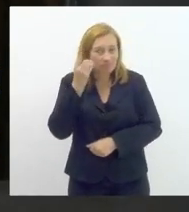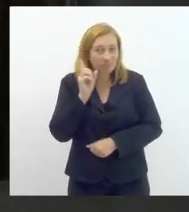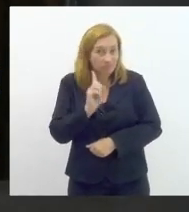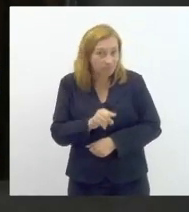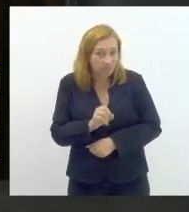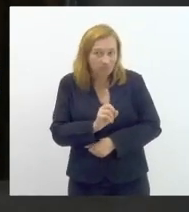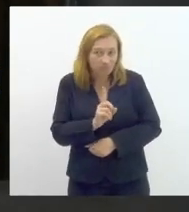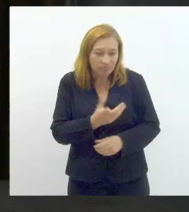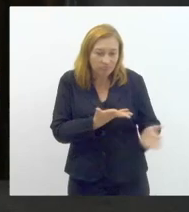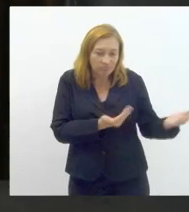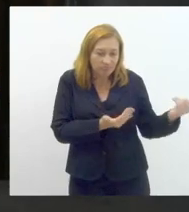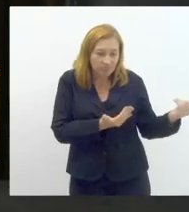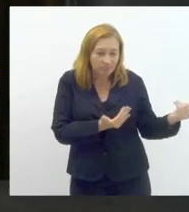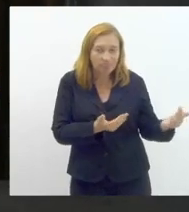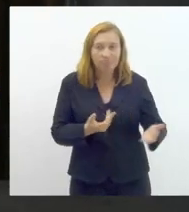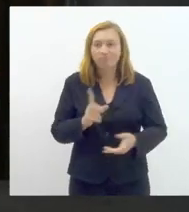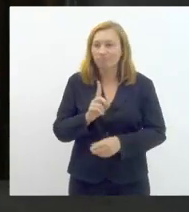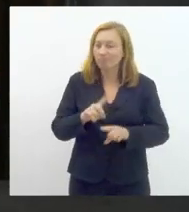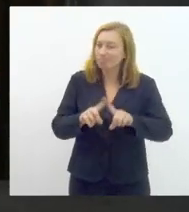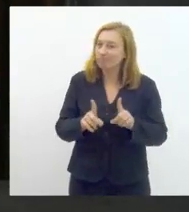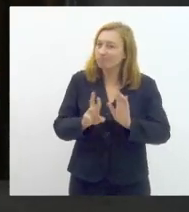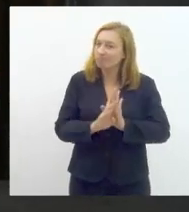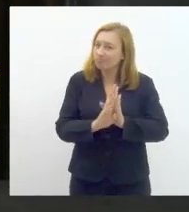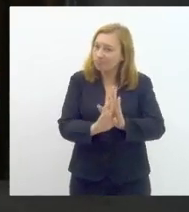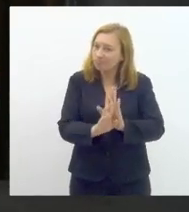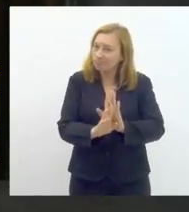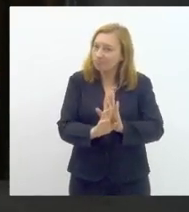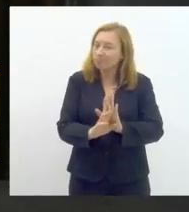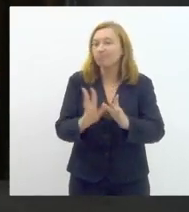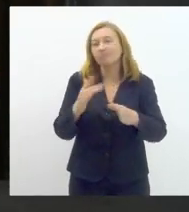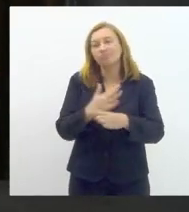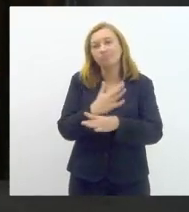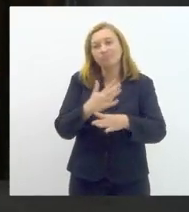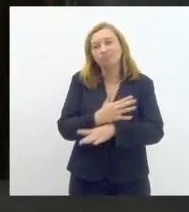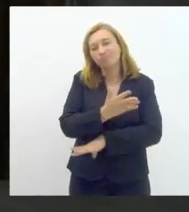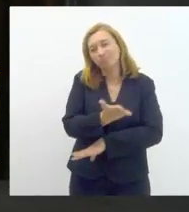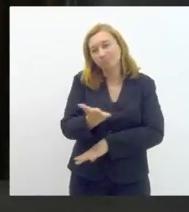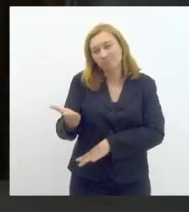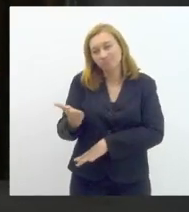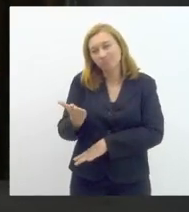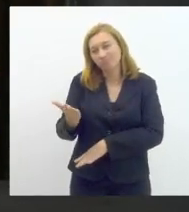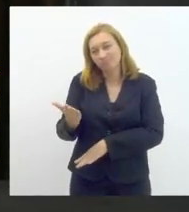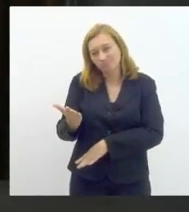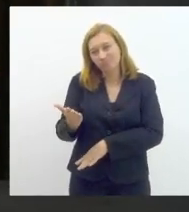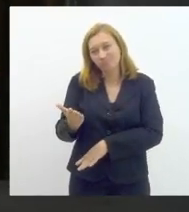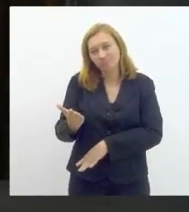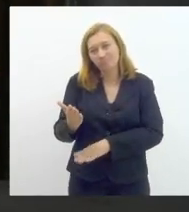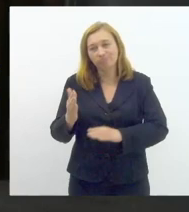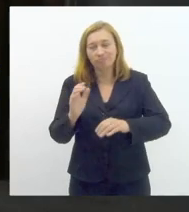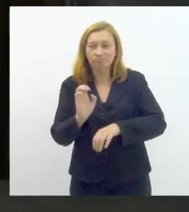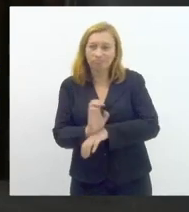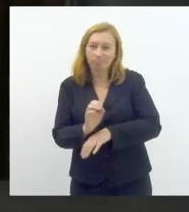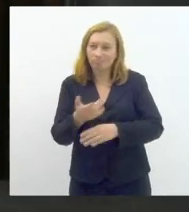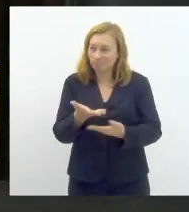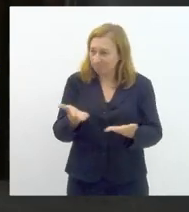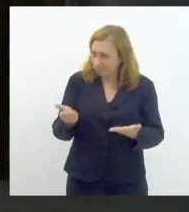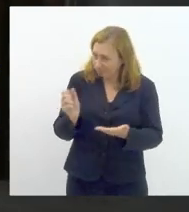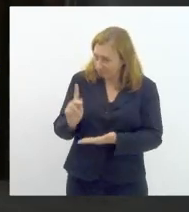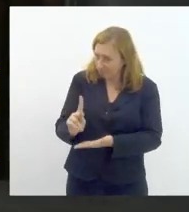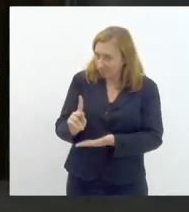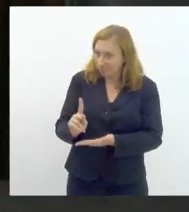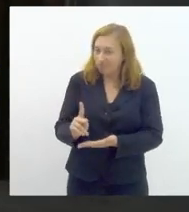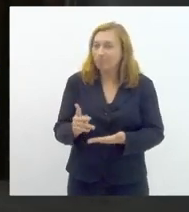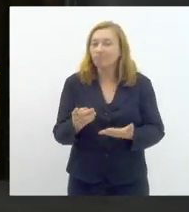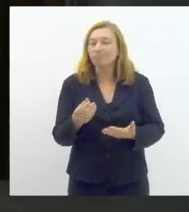né? Não juvenil, mas parlamentar representando a cidade de vocês, a região de vocês e o estado de vocês, tá bom?